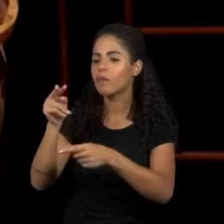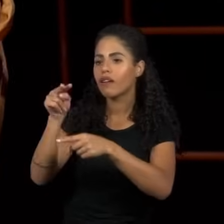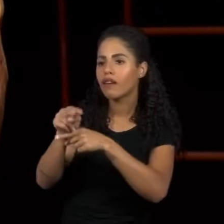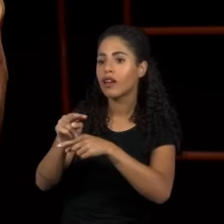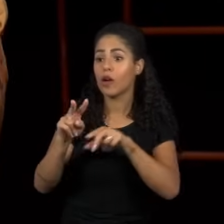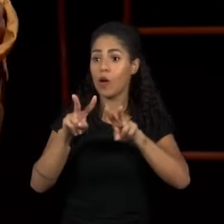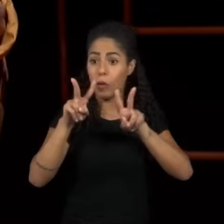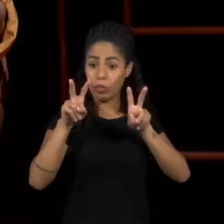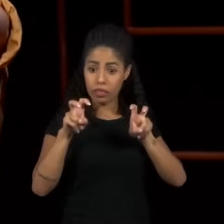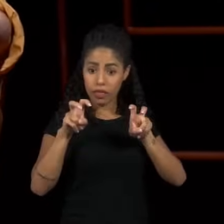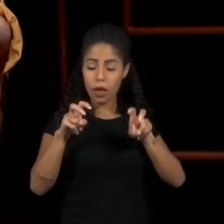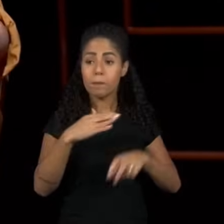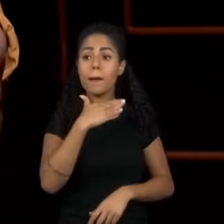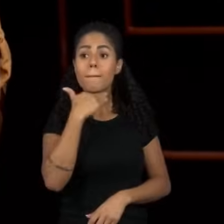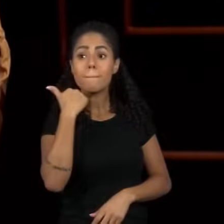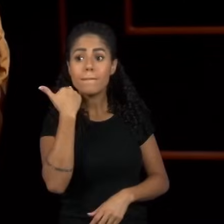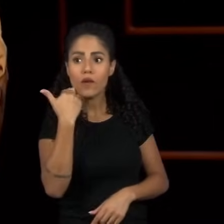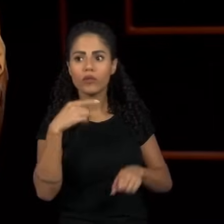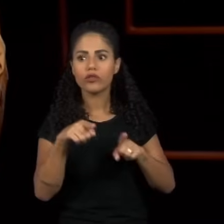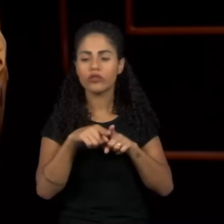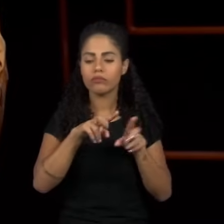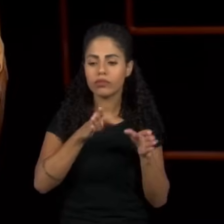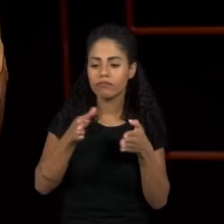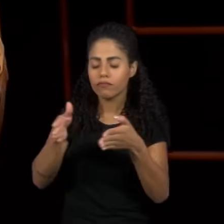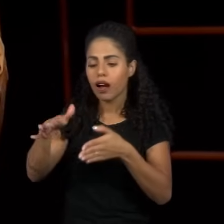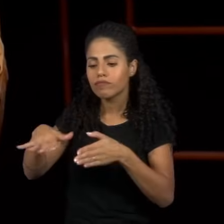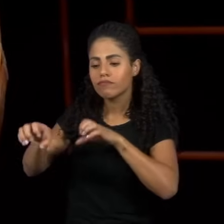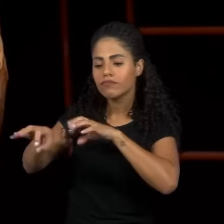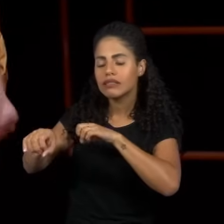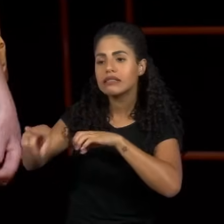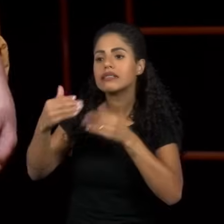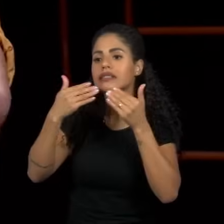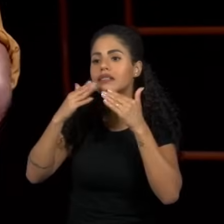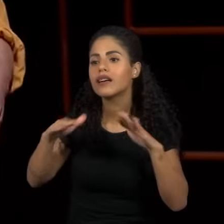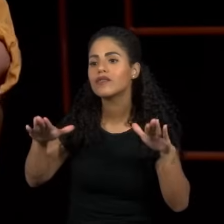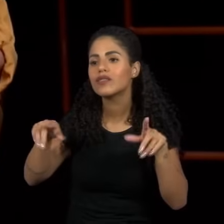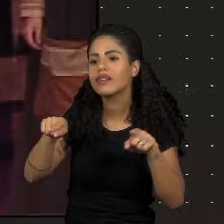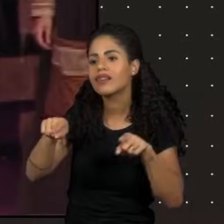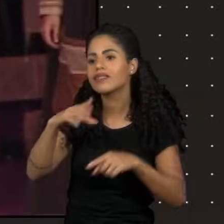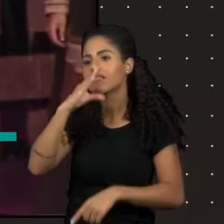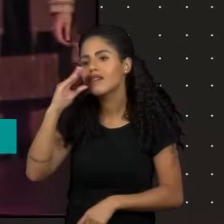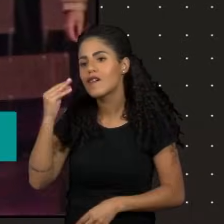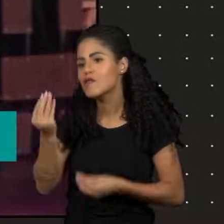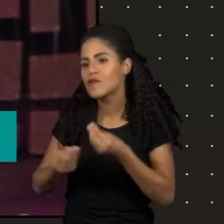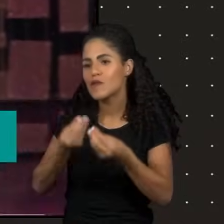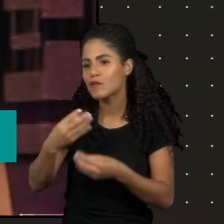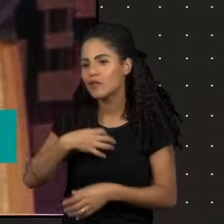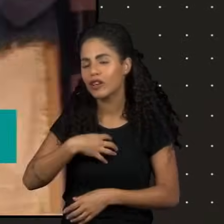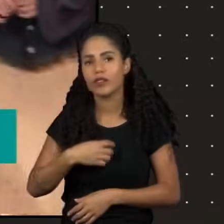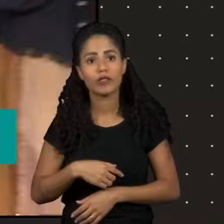morte para as crianças, para os jovens. É fantástico. Nossa, você fez